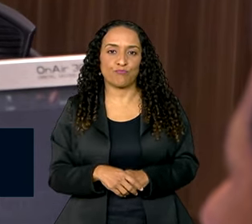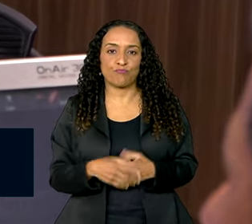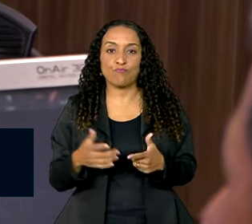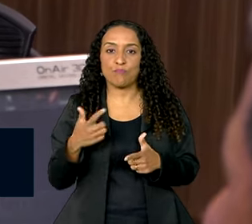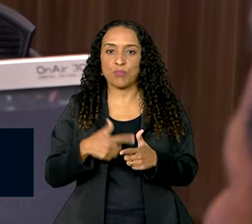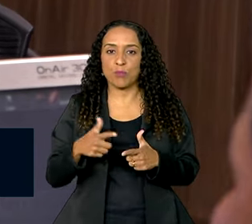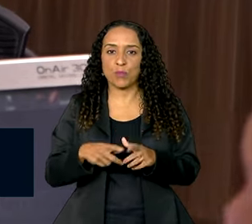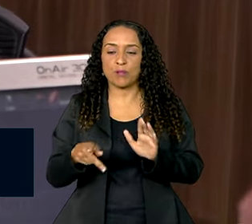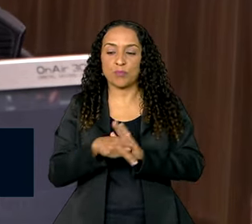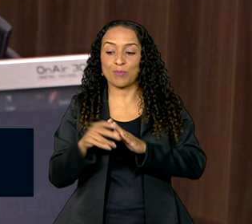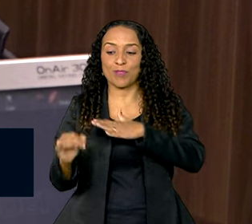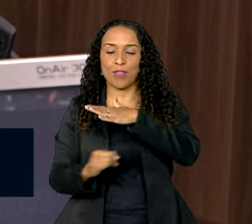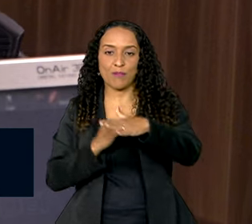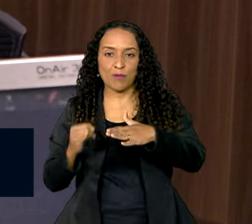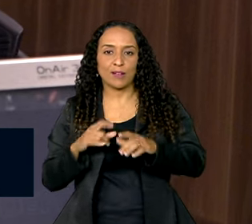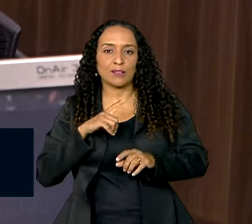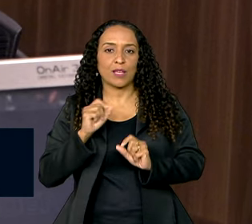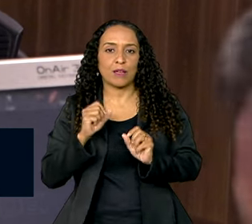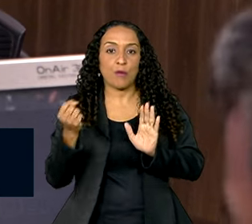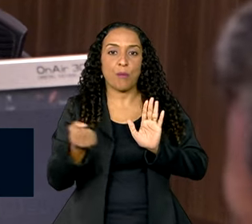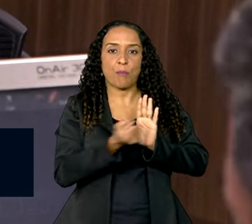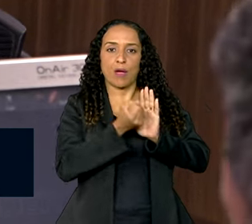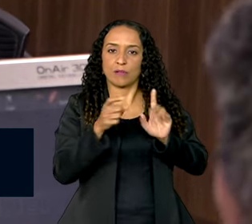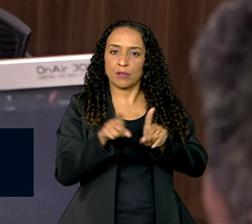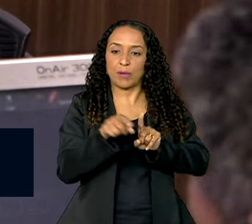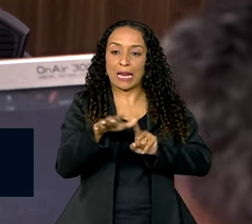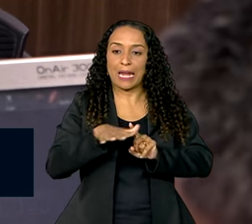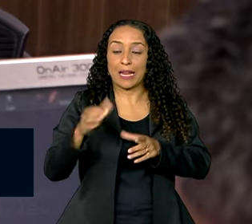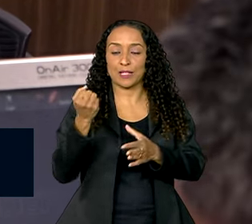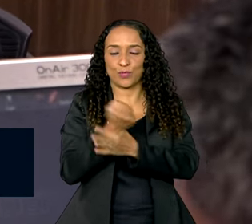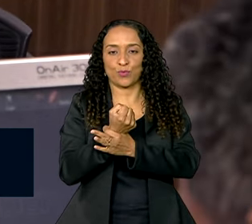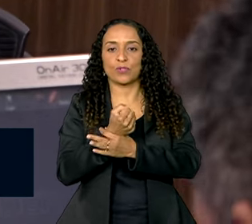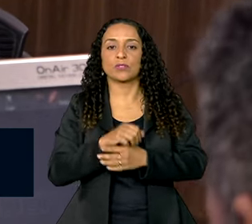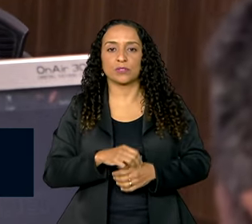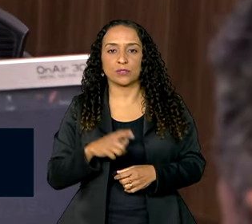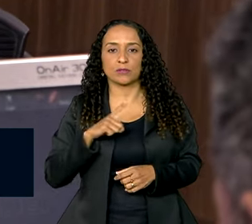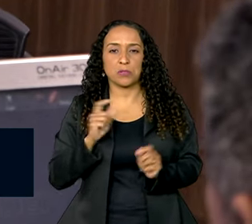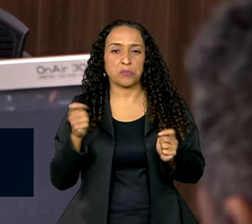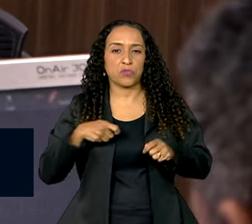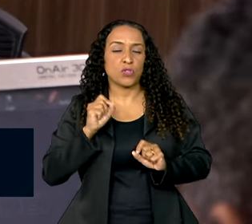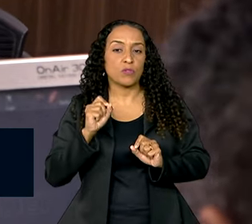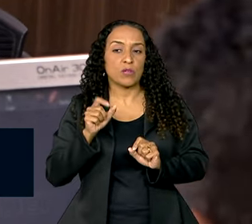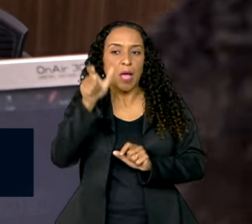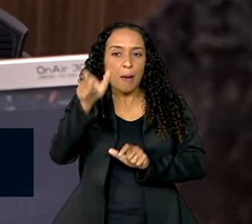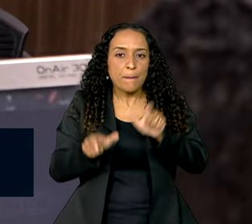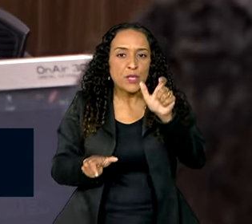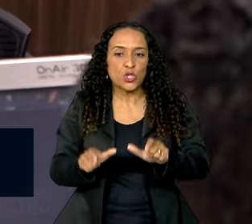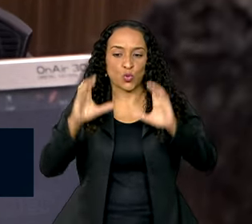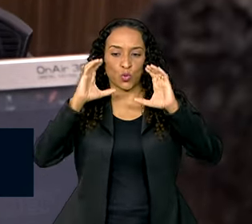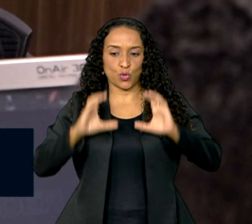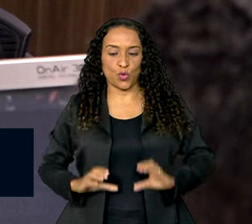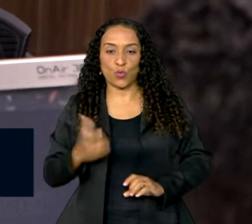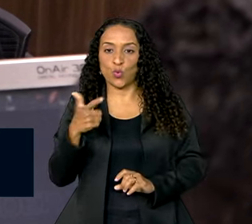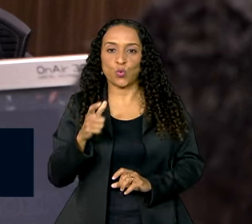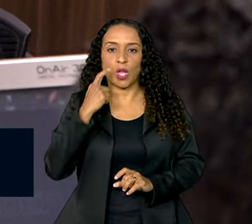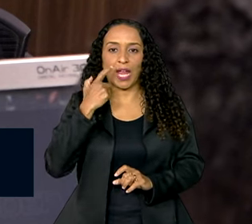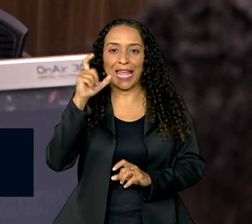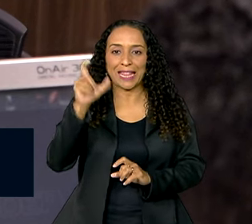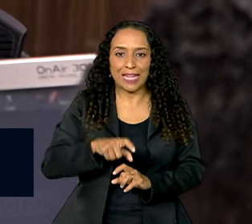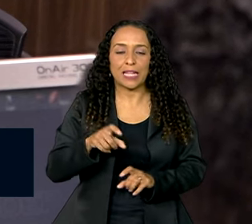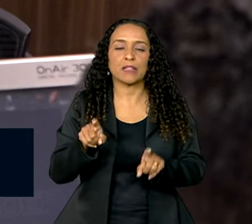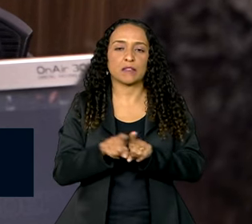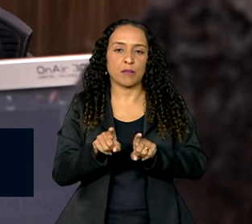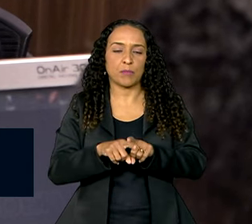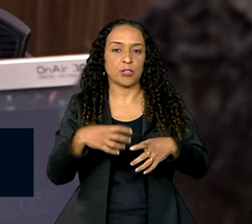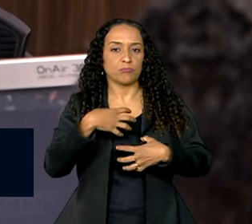problema da informalidade, ele tem um impacto também na área da segurança. Há uma tendência do cidadão que não tem CNH de também